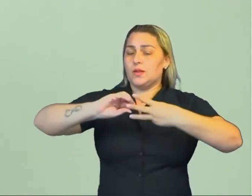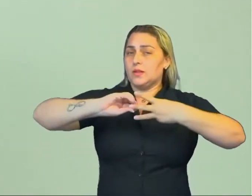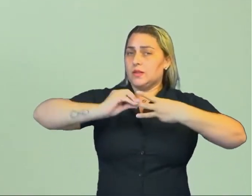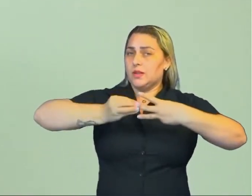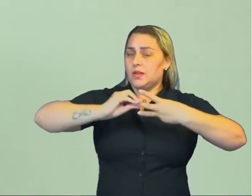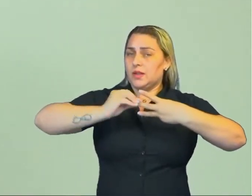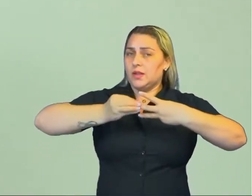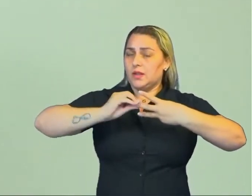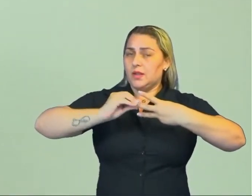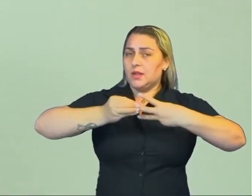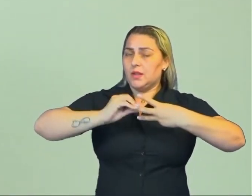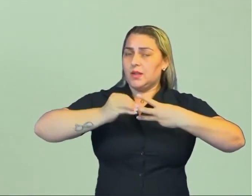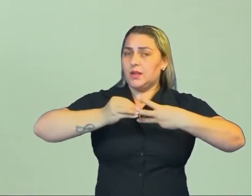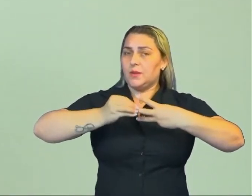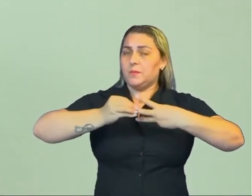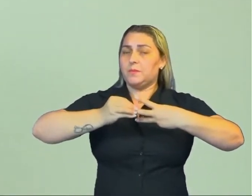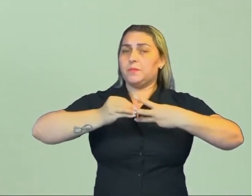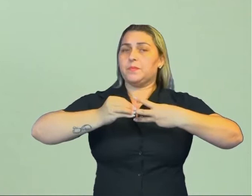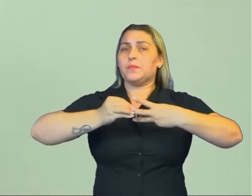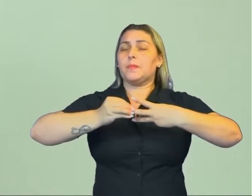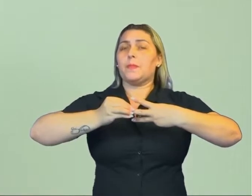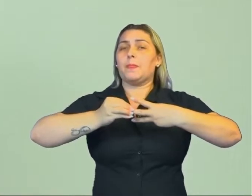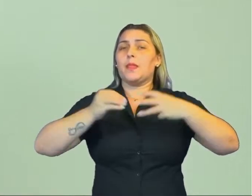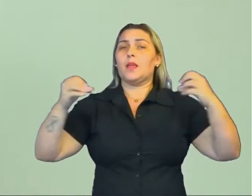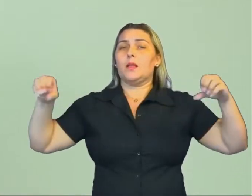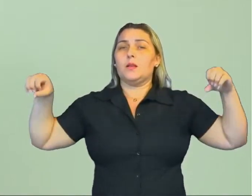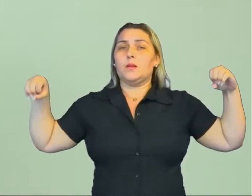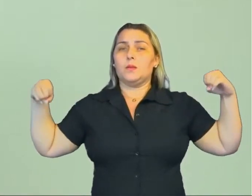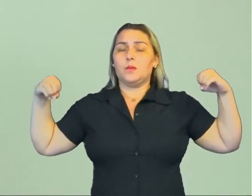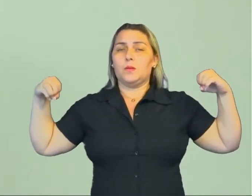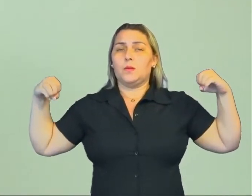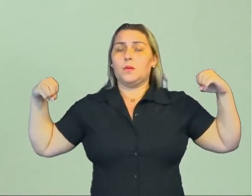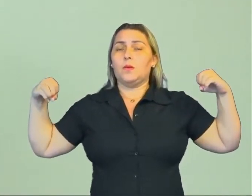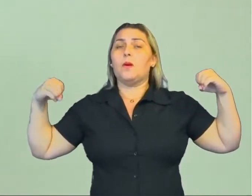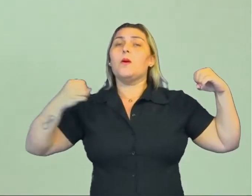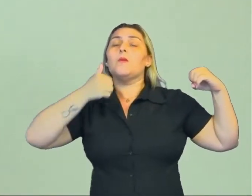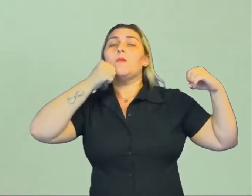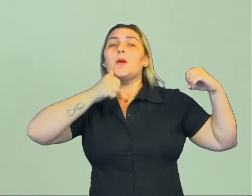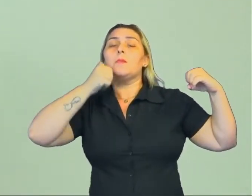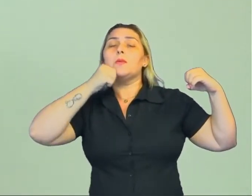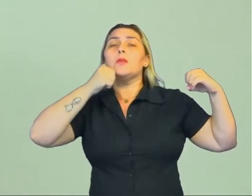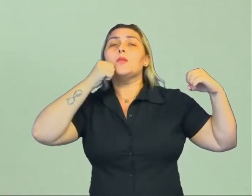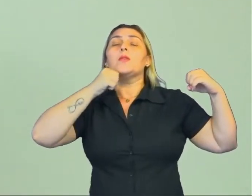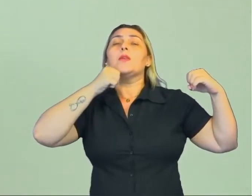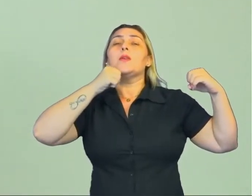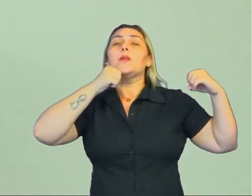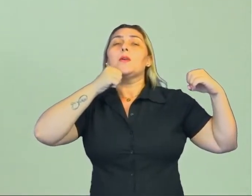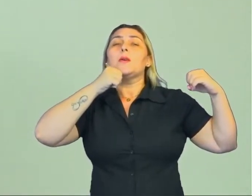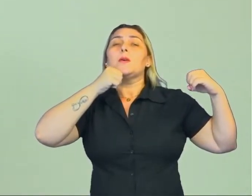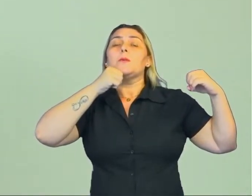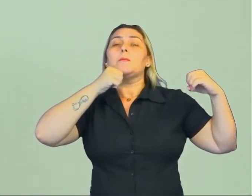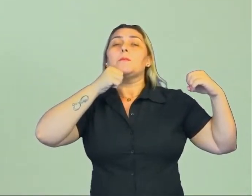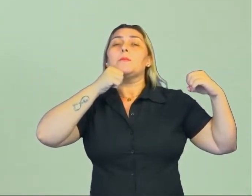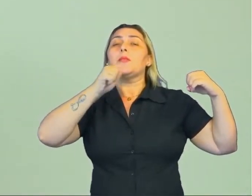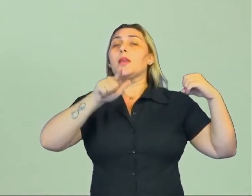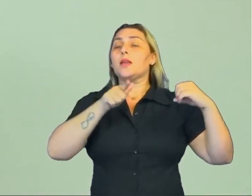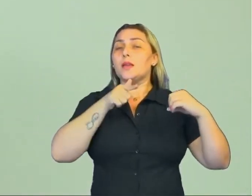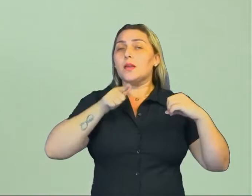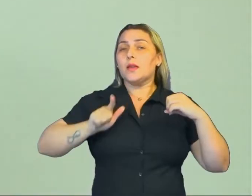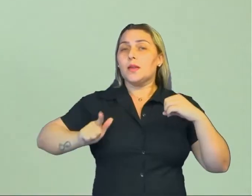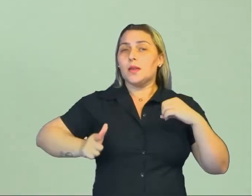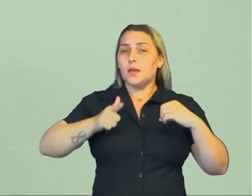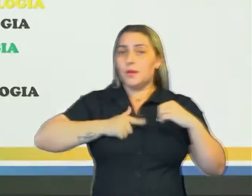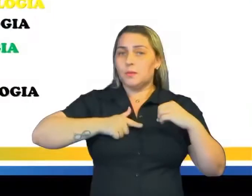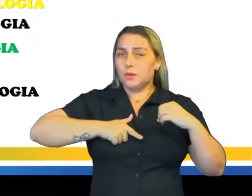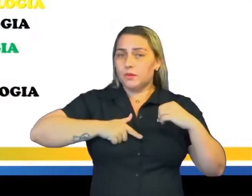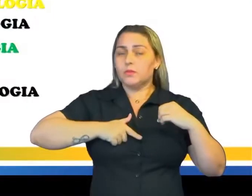células, aparelho reprodutor feminino e masculino e alguns outros assuntos